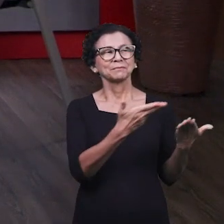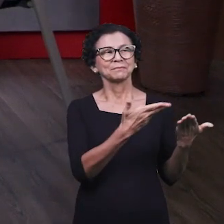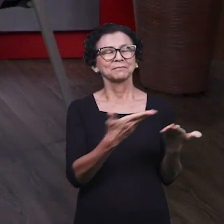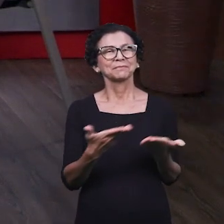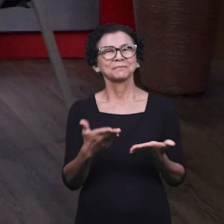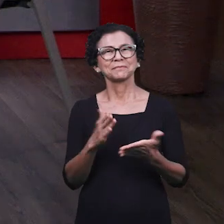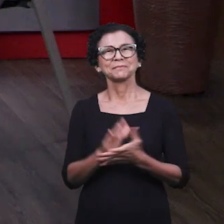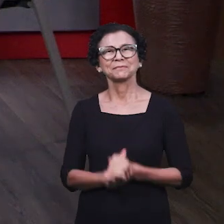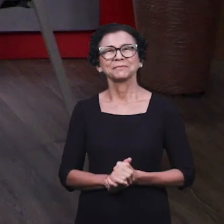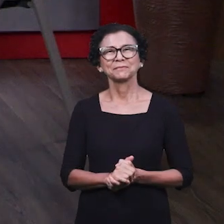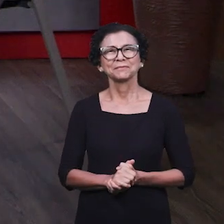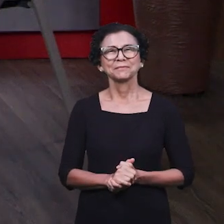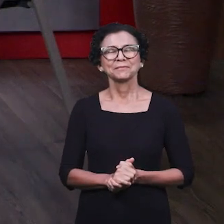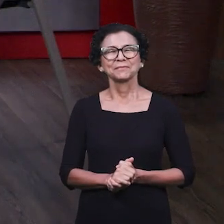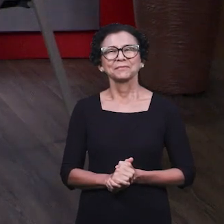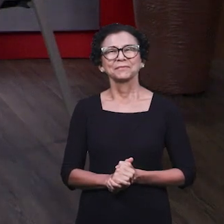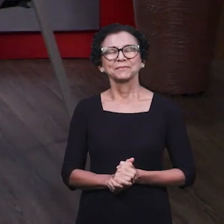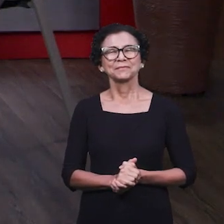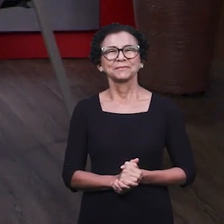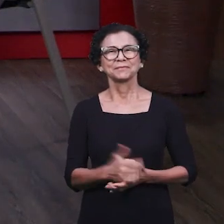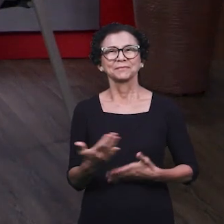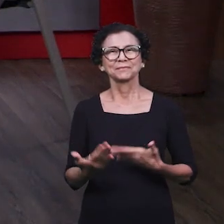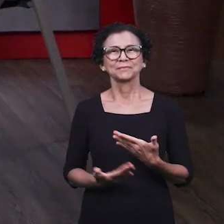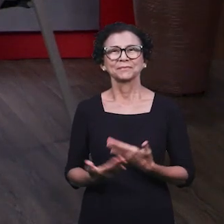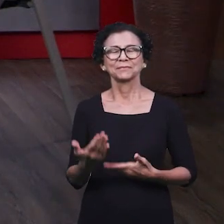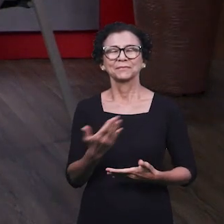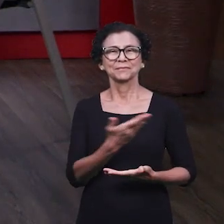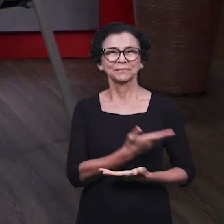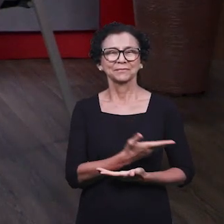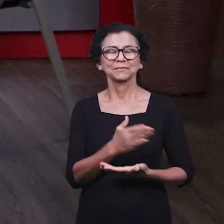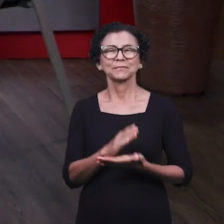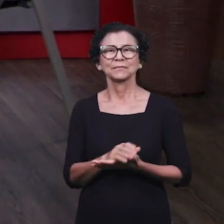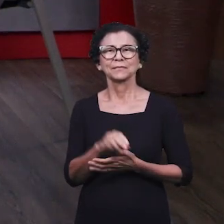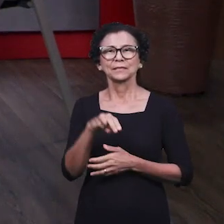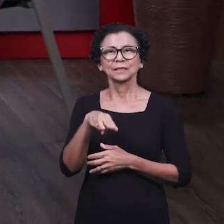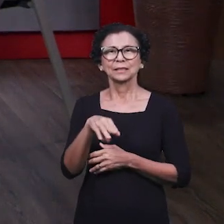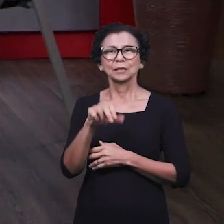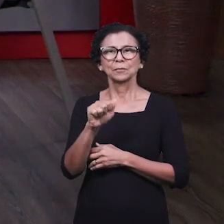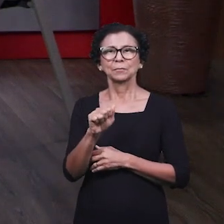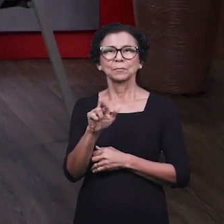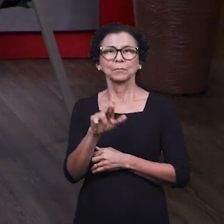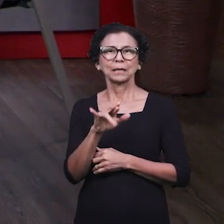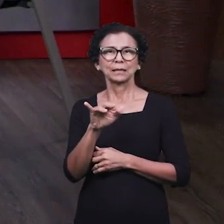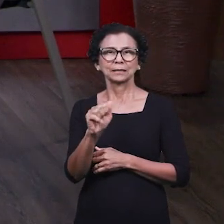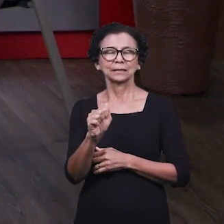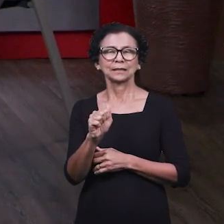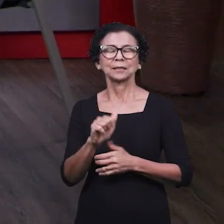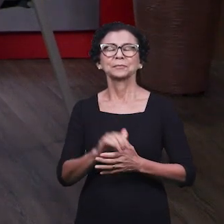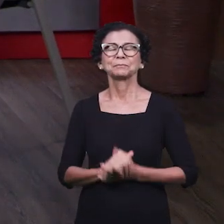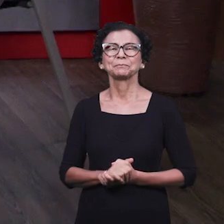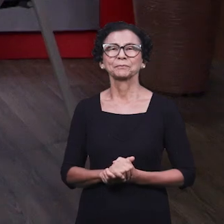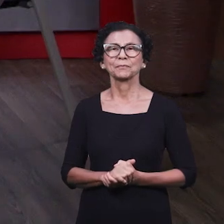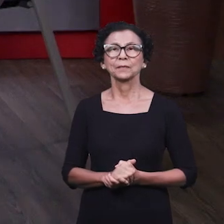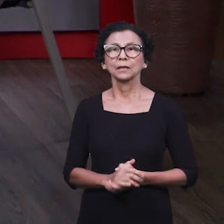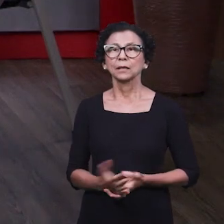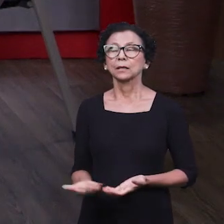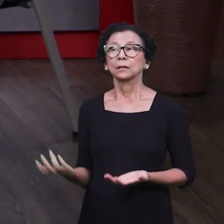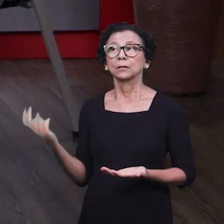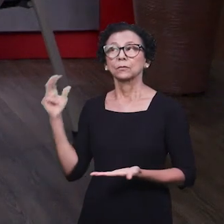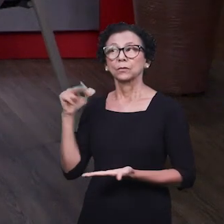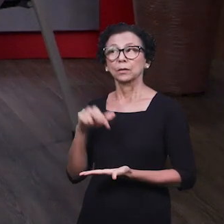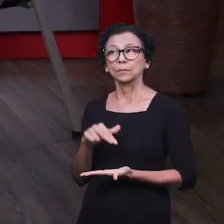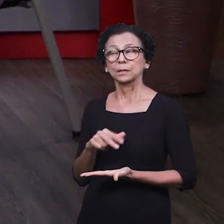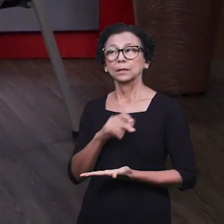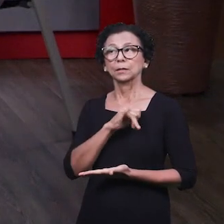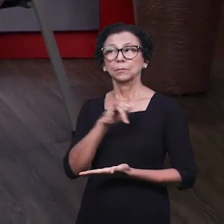Pandolfi. A paz do Senhor, minha irmã, A seja paz do bem-vinda. Senhor, muito obrigada. Nós estamos aqui, para falar sobre esse tema tão importante, tão urgente, É